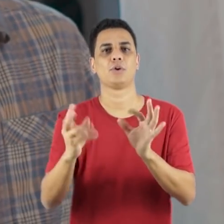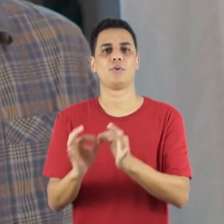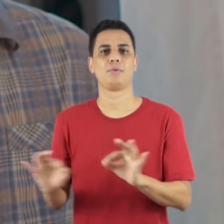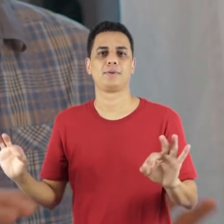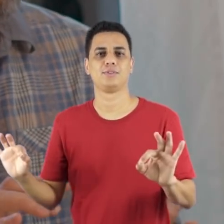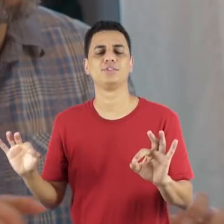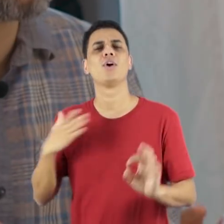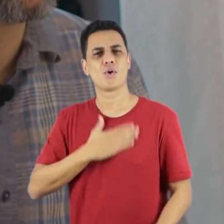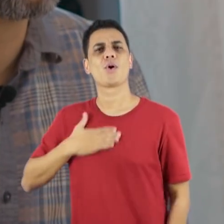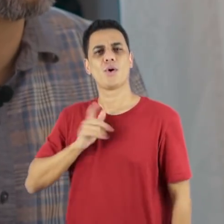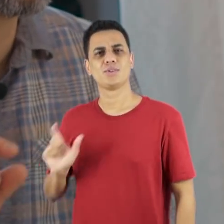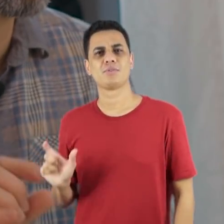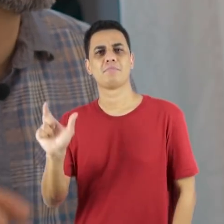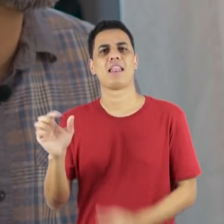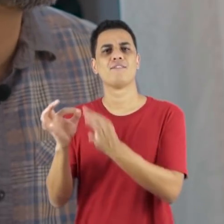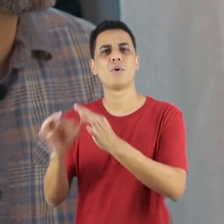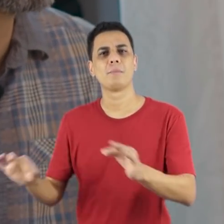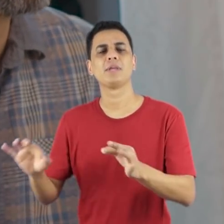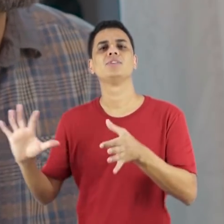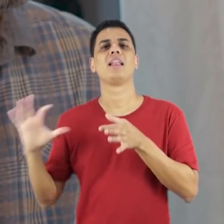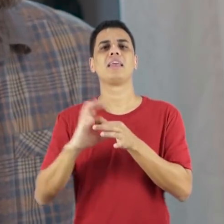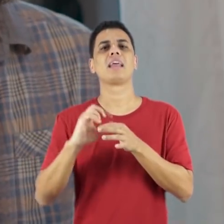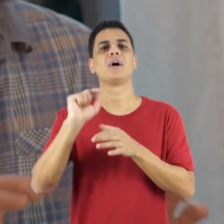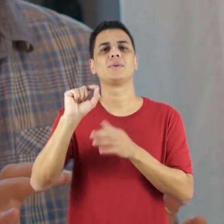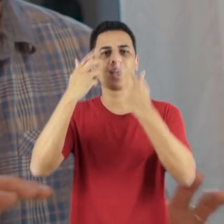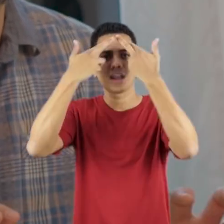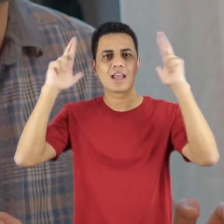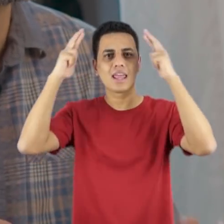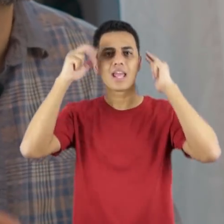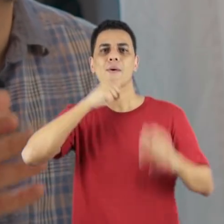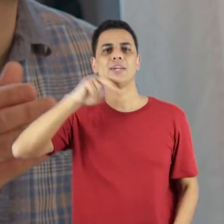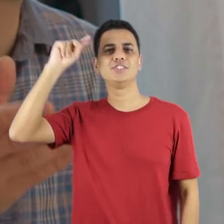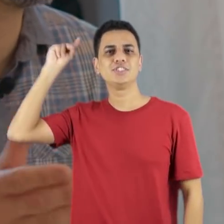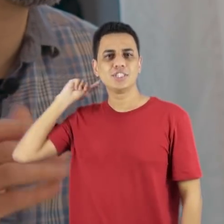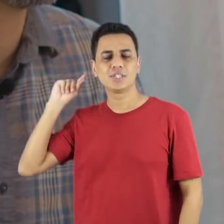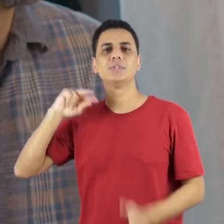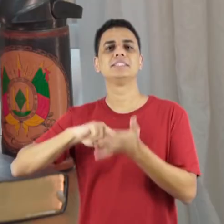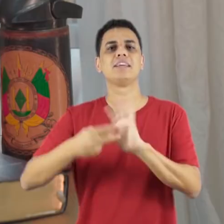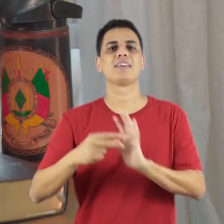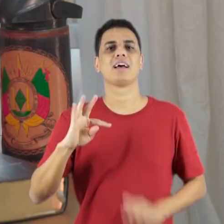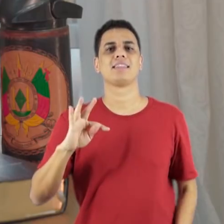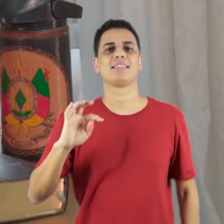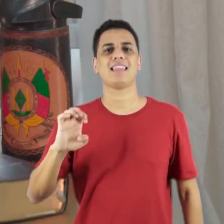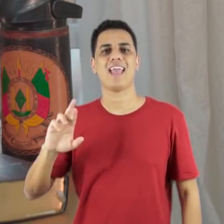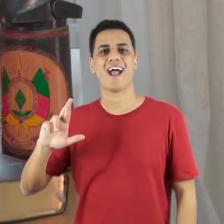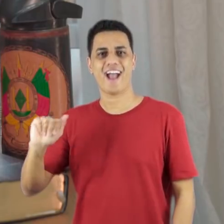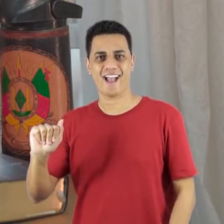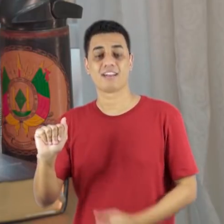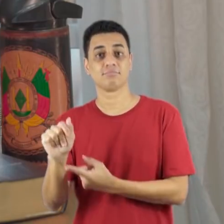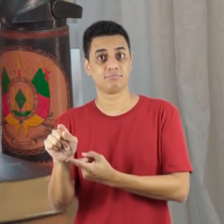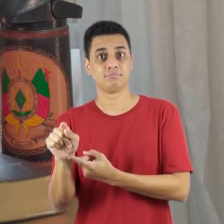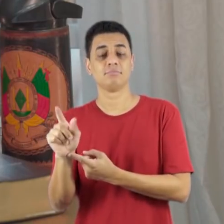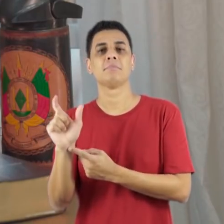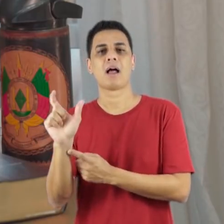e a palavra humildade tem a sua origem no grego antigo, na palavra humus, que significa terra. Esse vocábulo também acabou